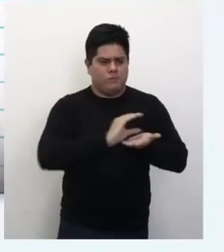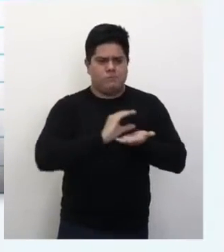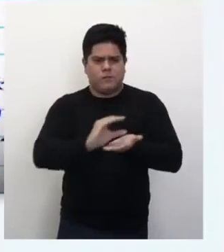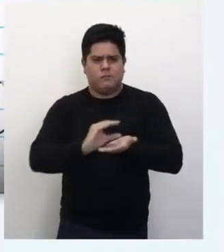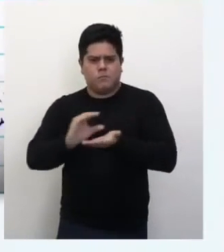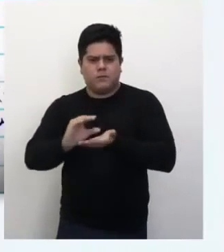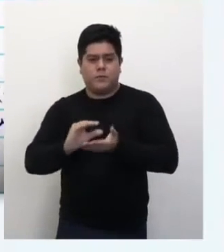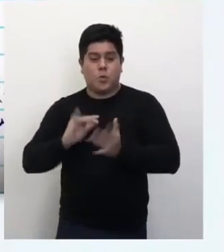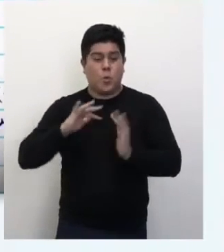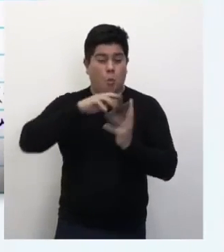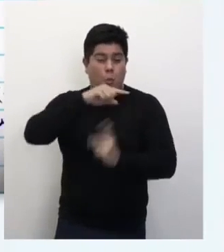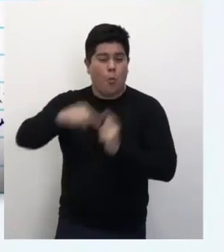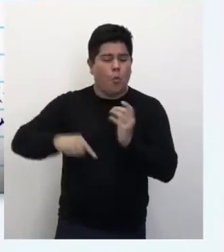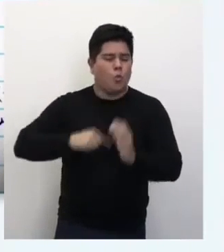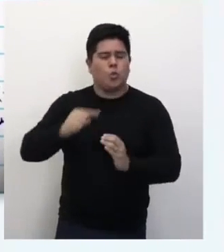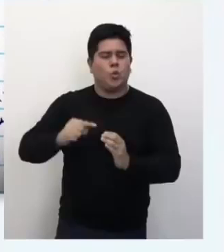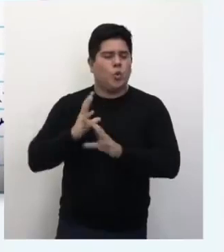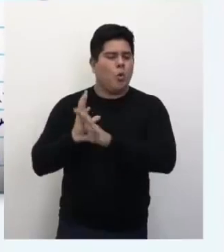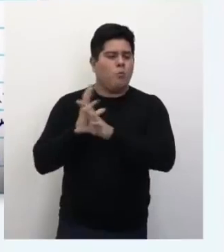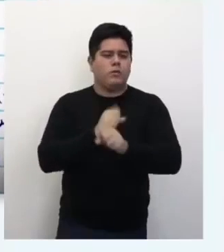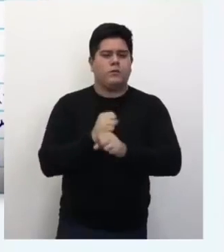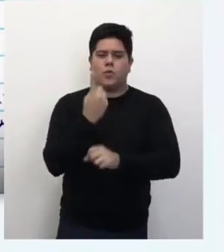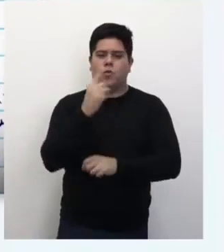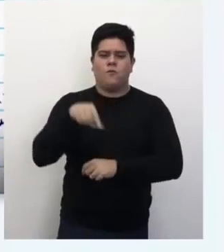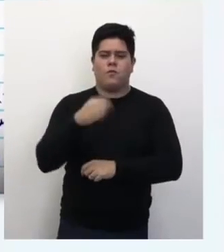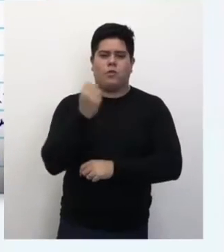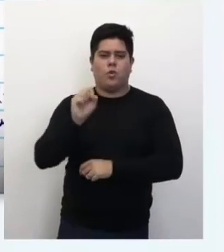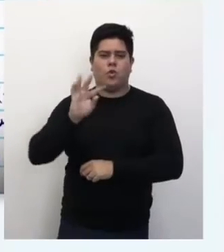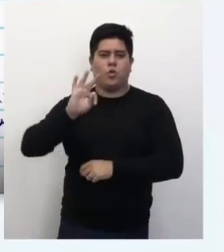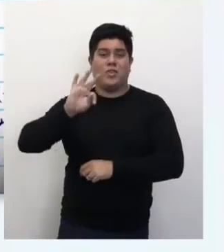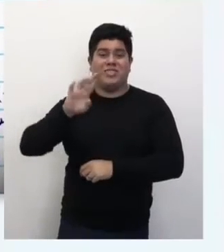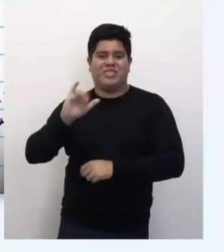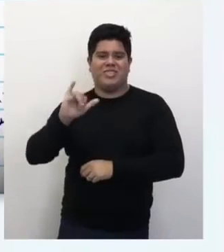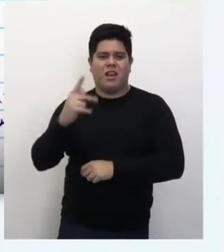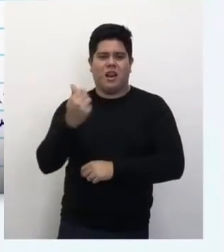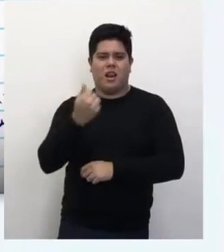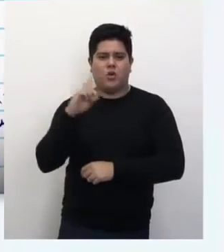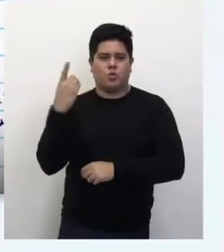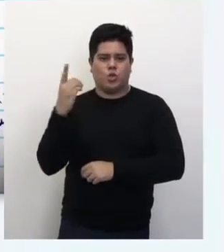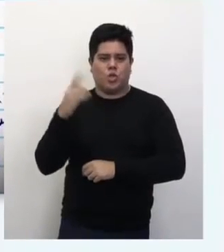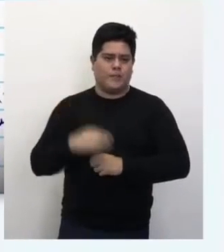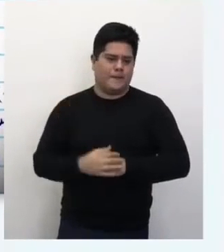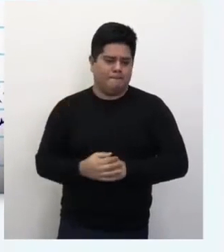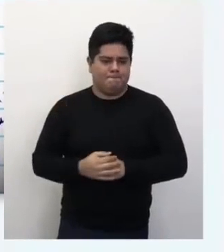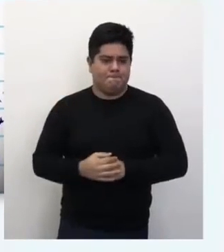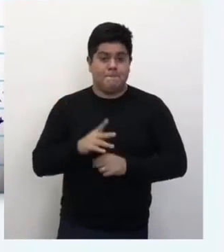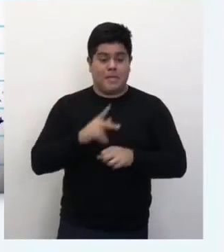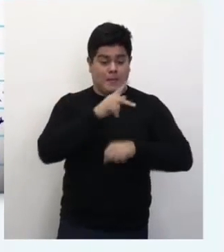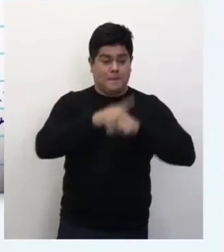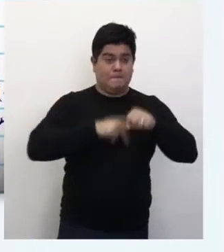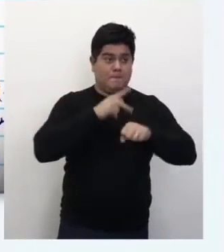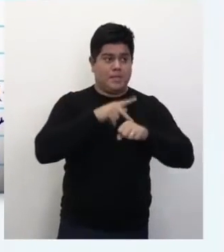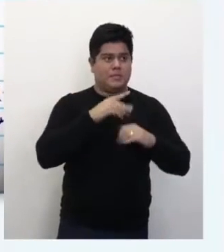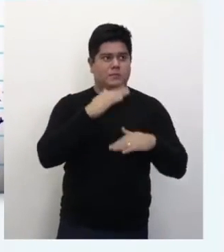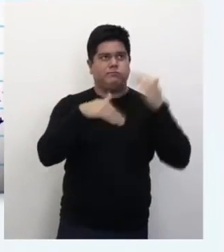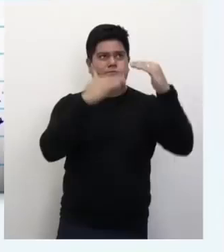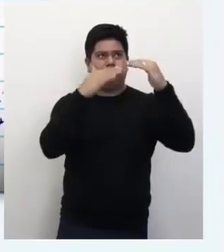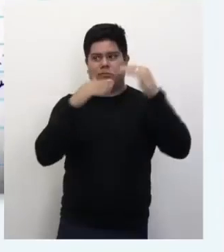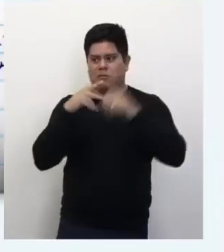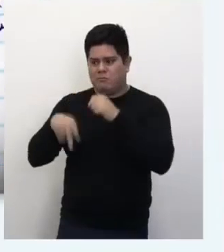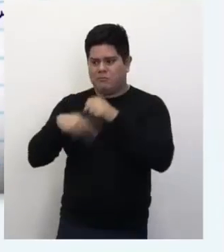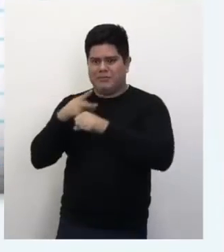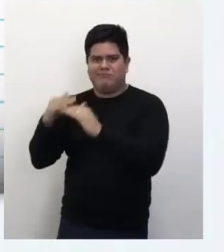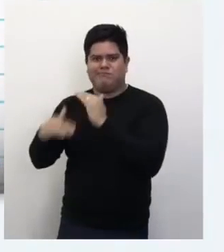mundo todo chegaram a $1,8 trilhão. Mas a diferença entre os países mais e menos desenvolvidos ainda é muito